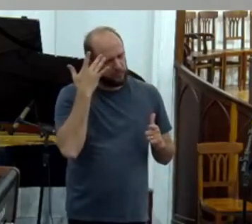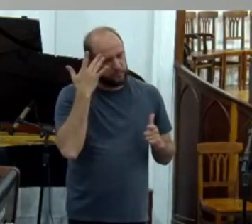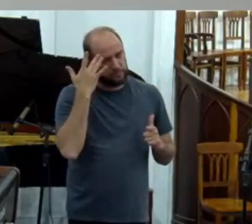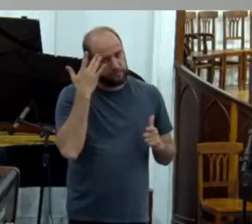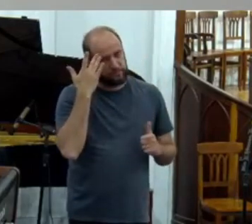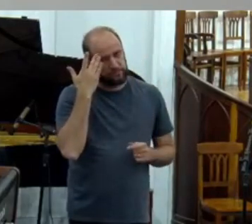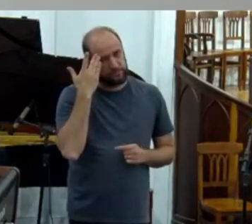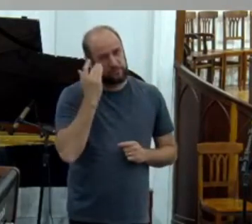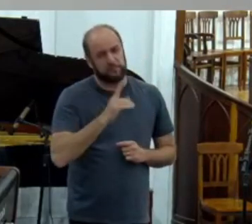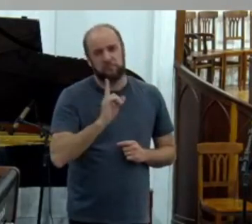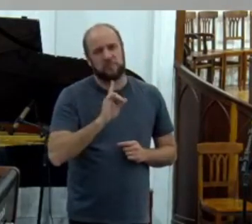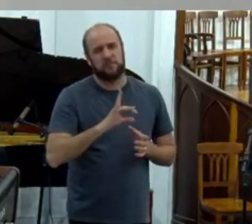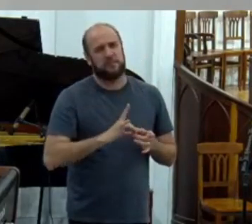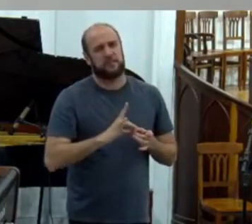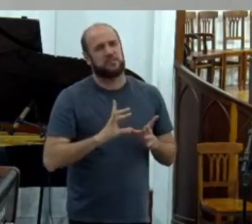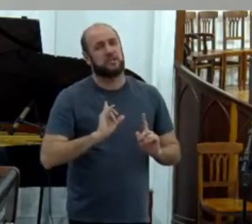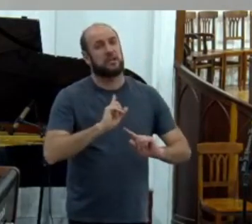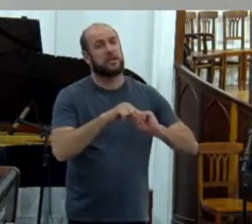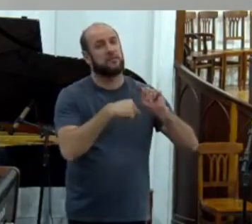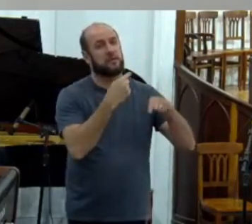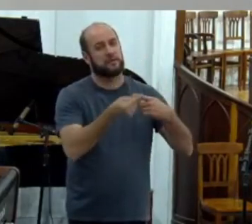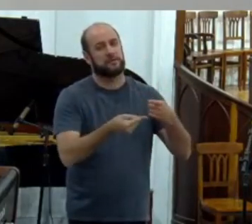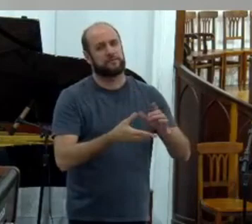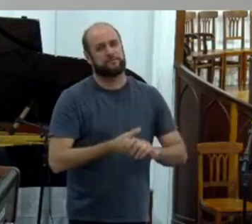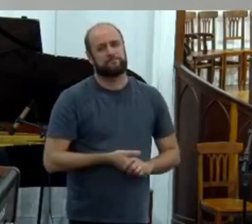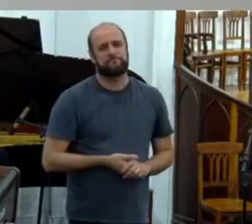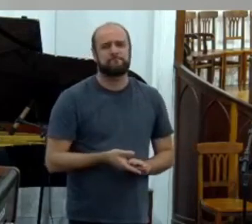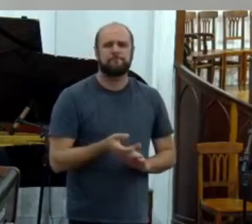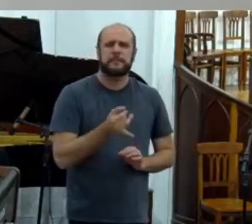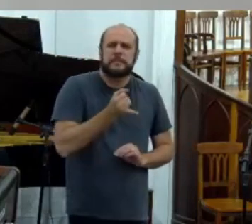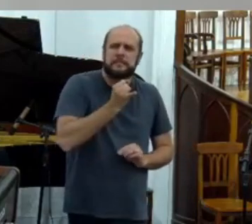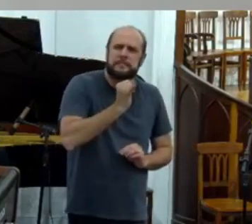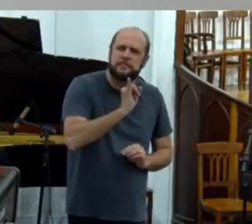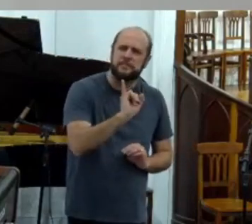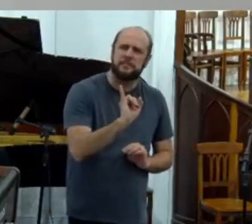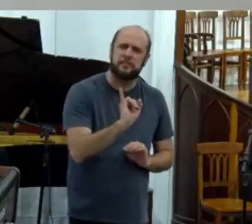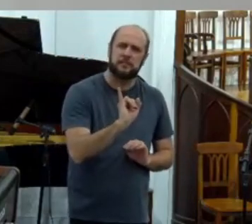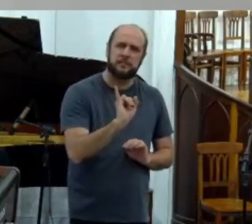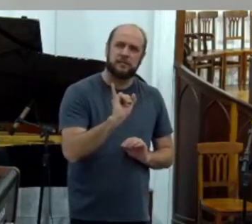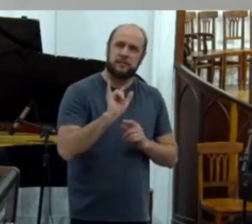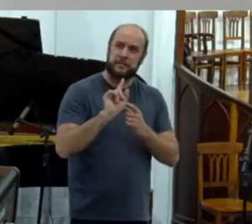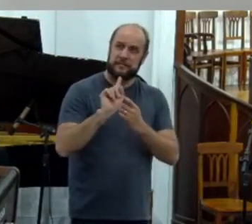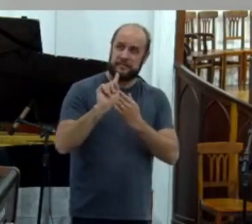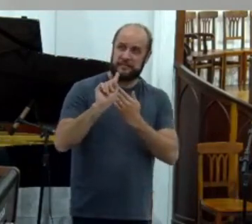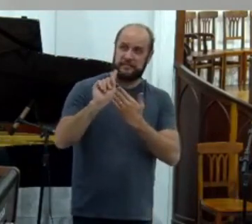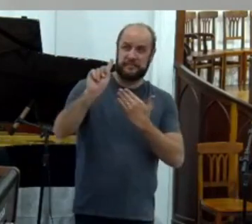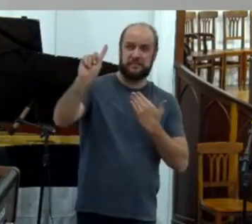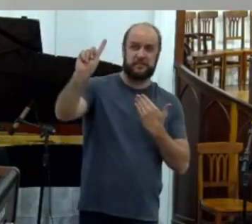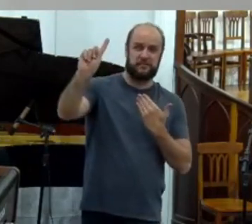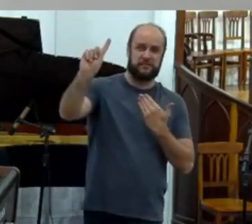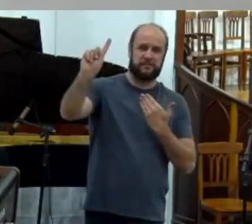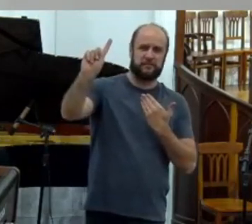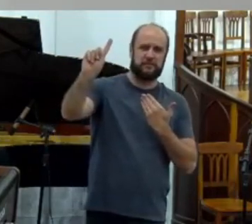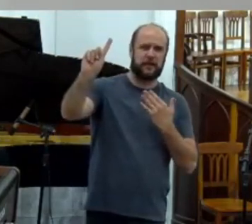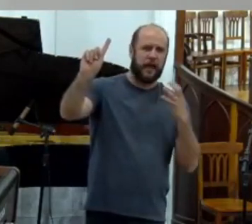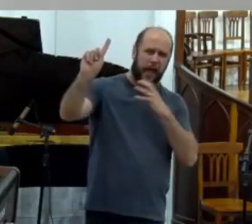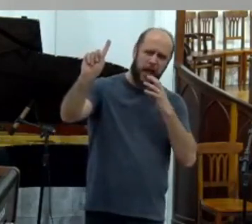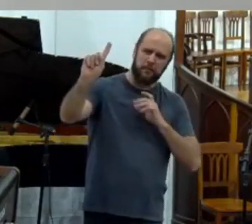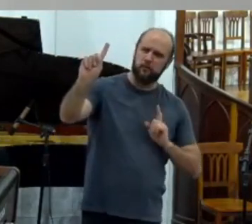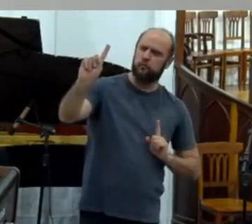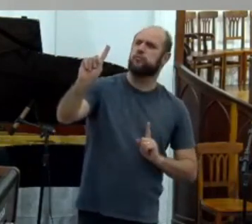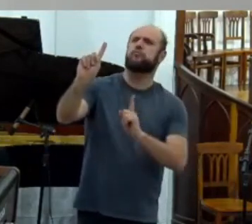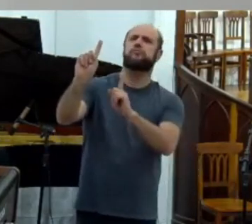não postergue isso para amanhã. Se existe um distanciamento do Senhor, corrija o rumo